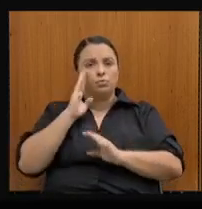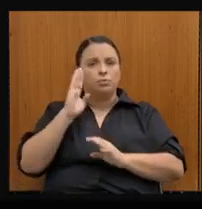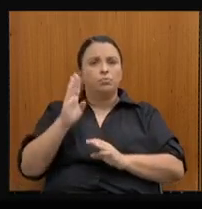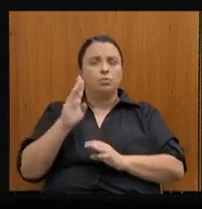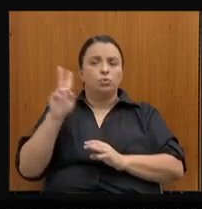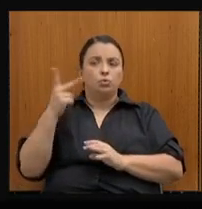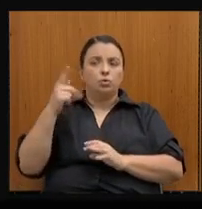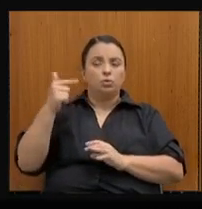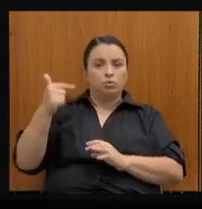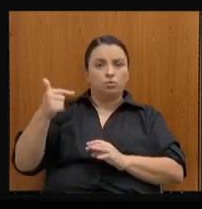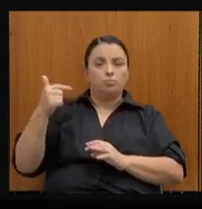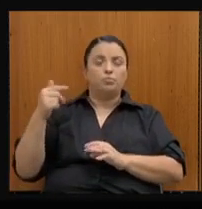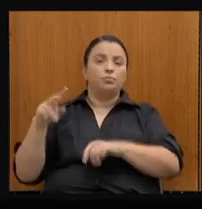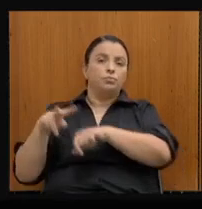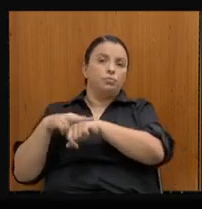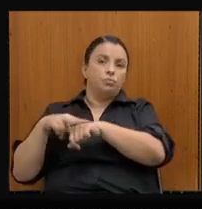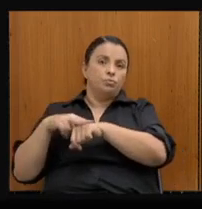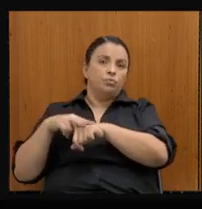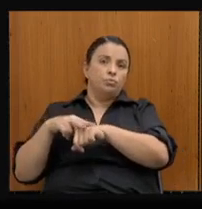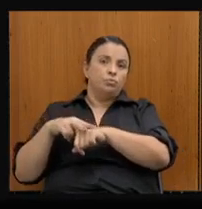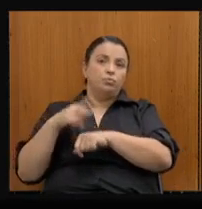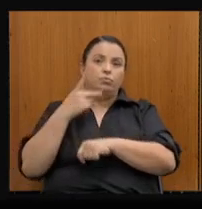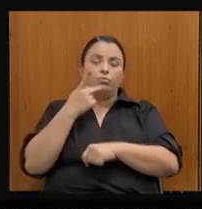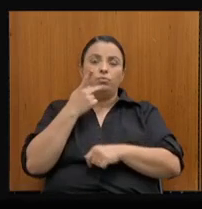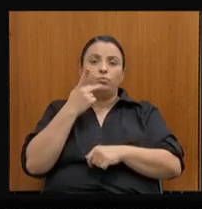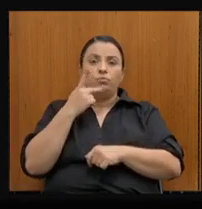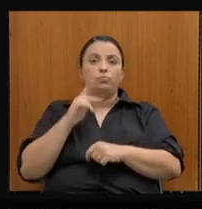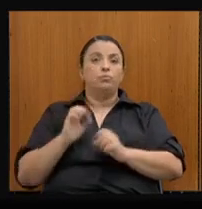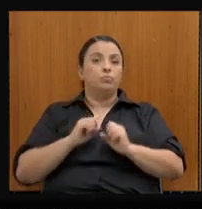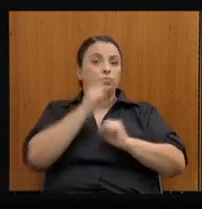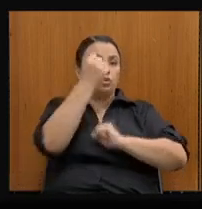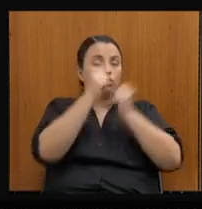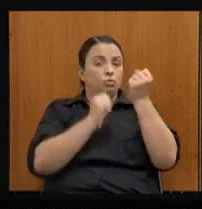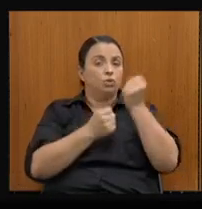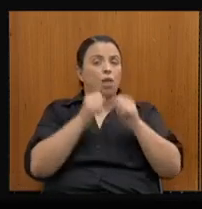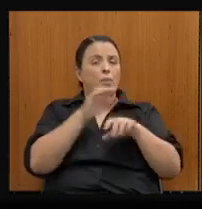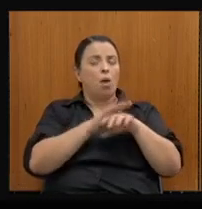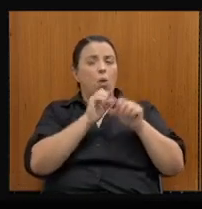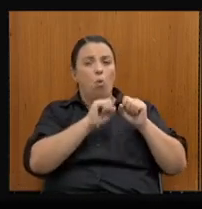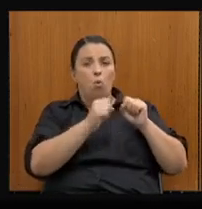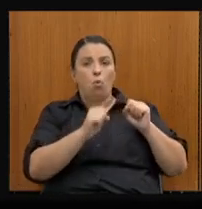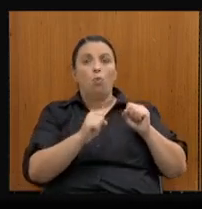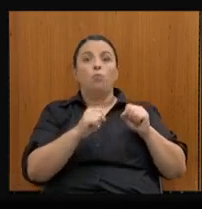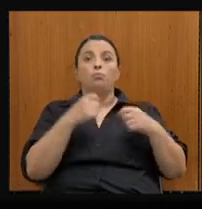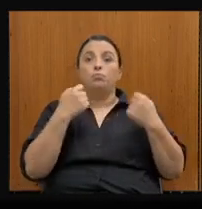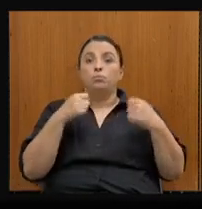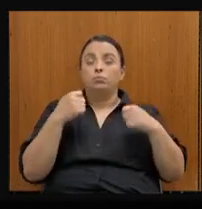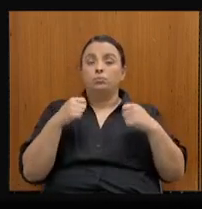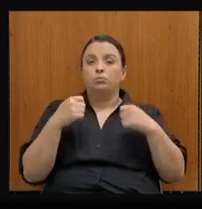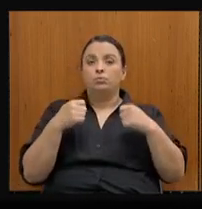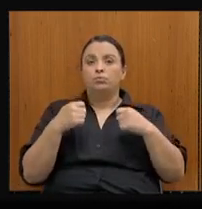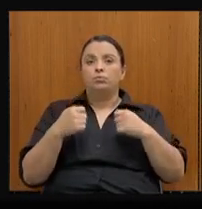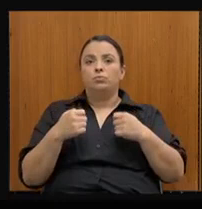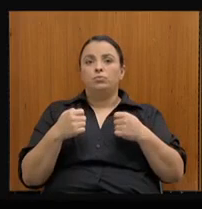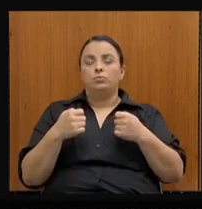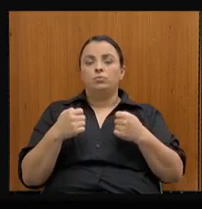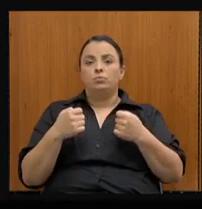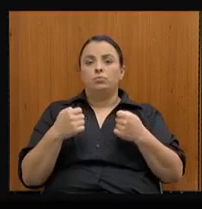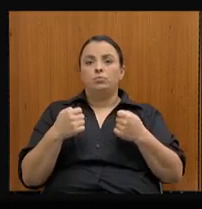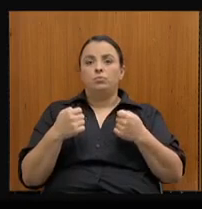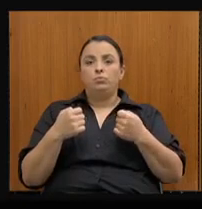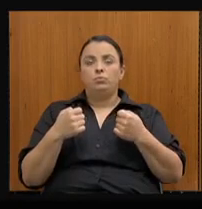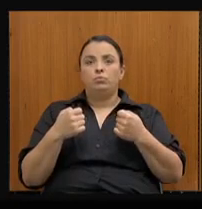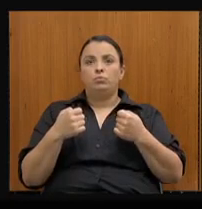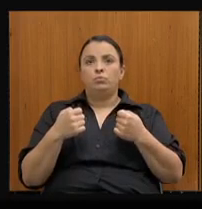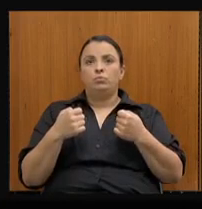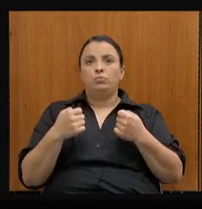do hidrogénio Verde a gente fala das usinas de maior porte então é inevitável remeter só os leilões EA